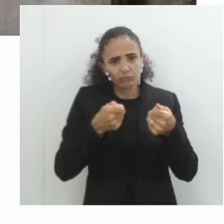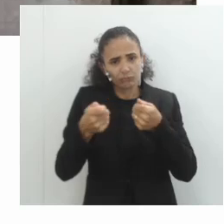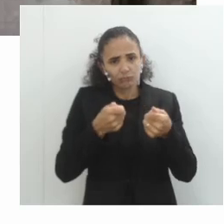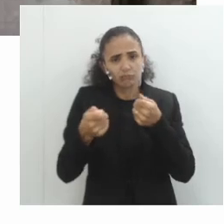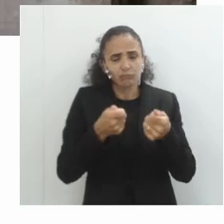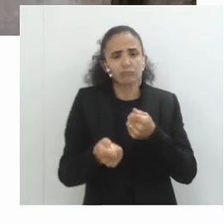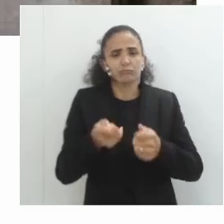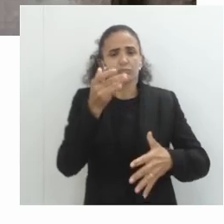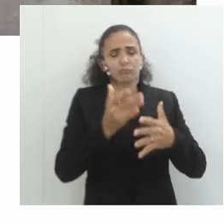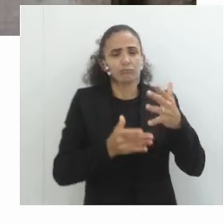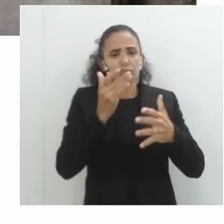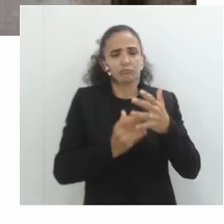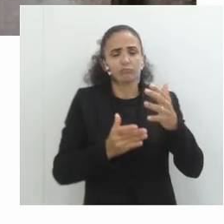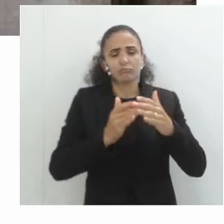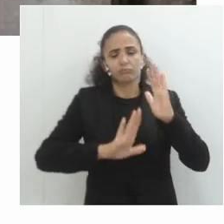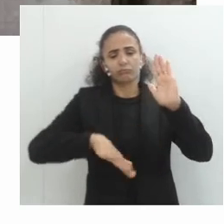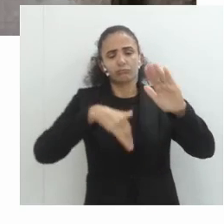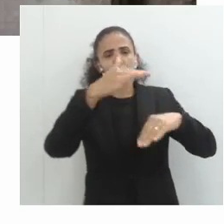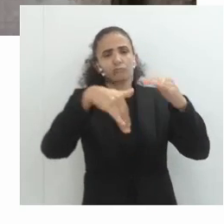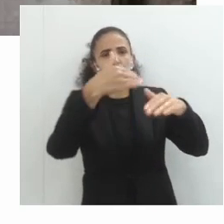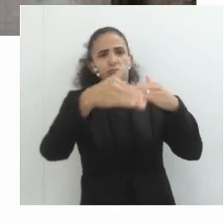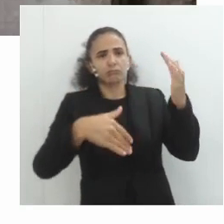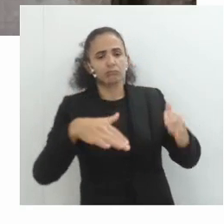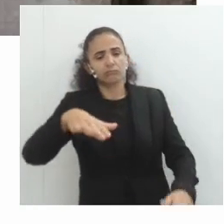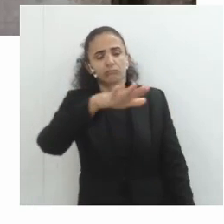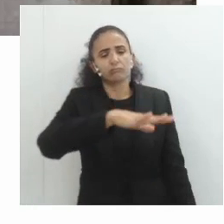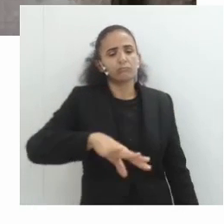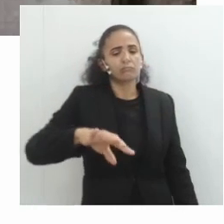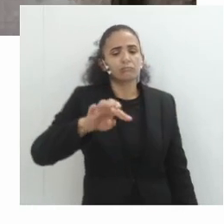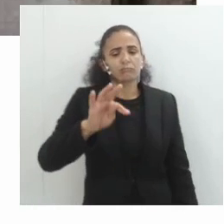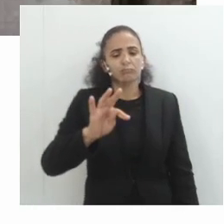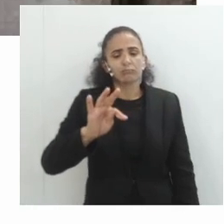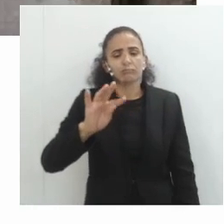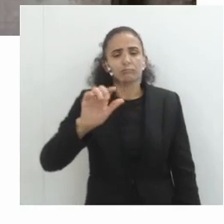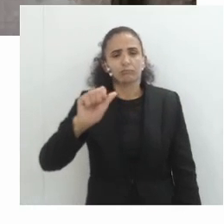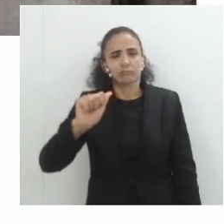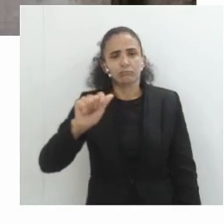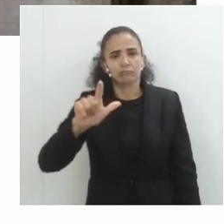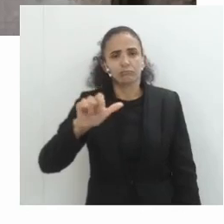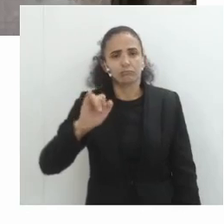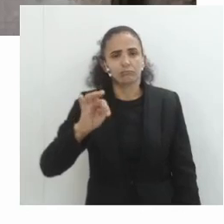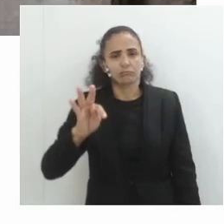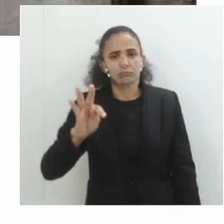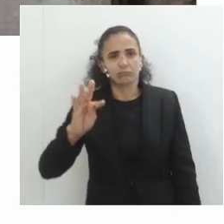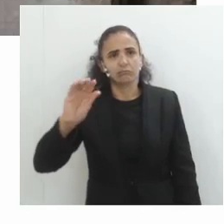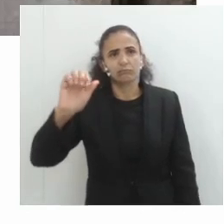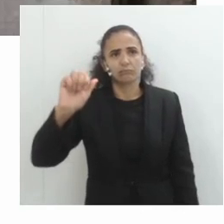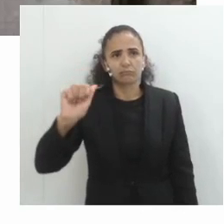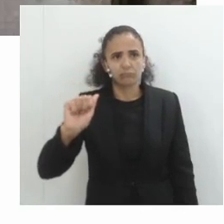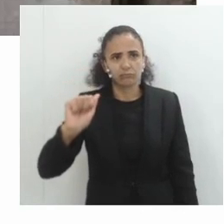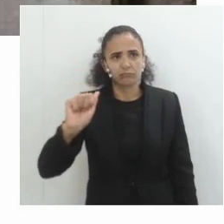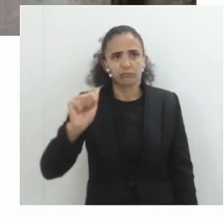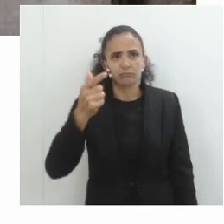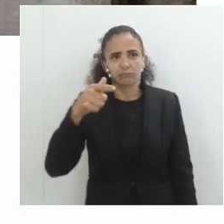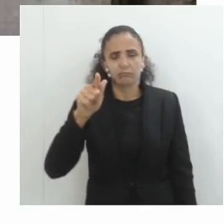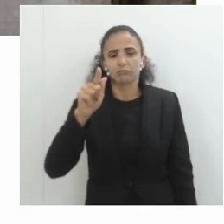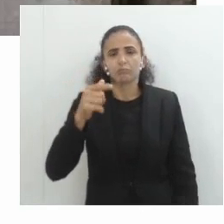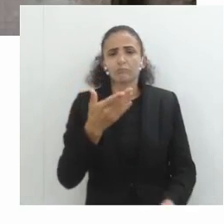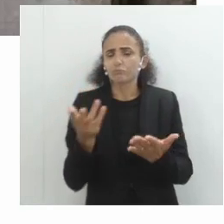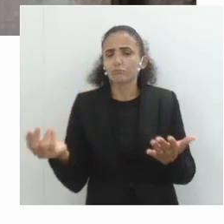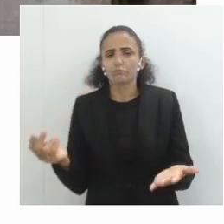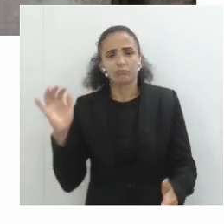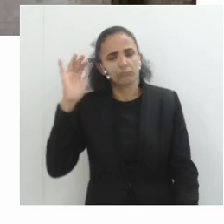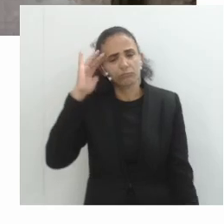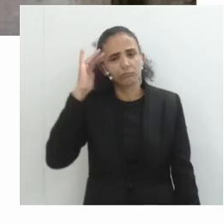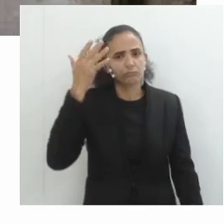impedir o crescimento do regime talibã naquela região do Afeganistão. Então, diversas guerras armadas